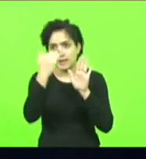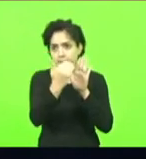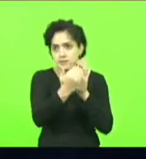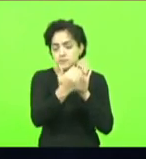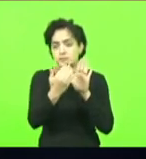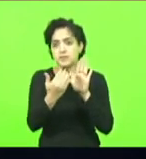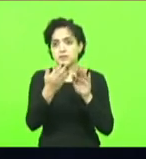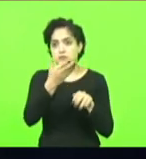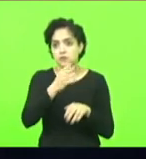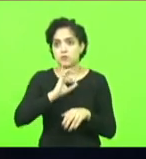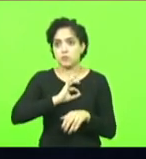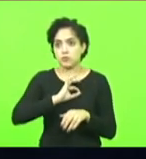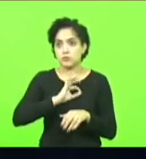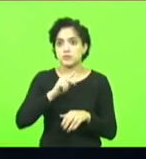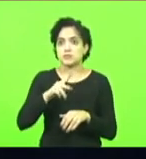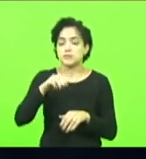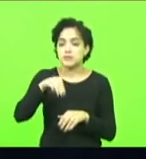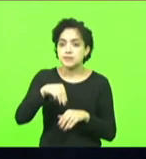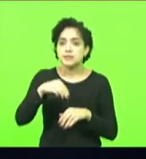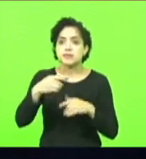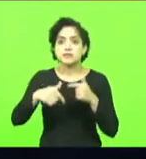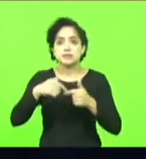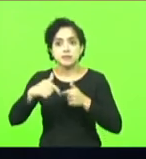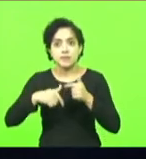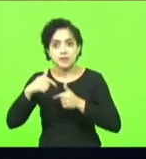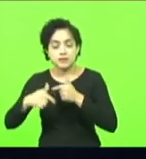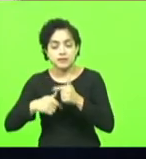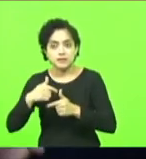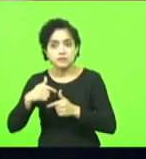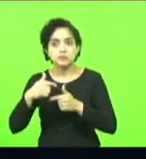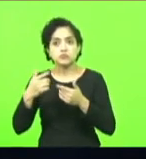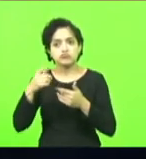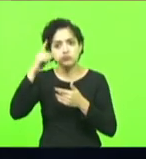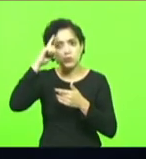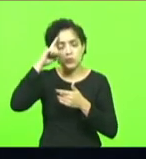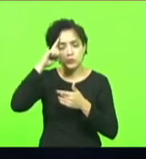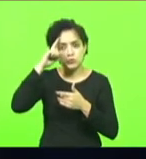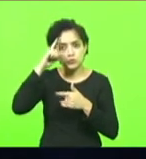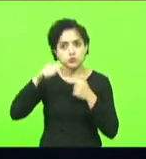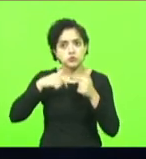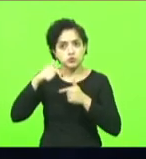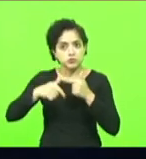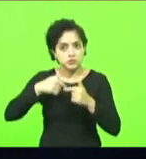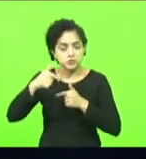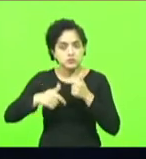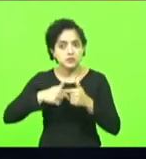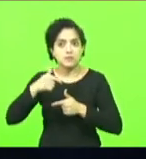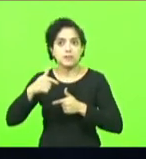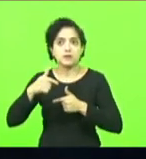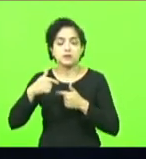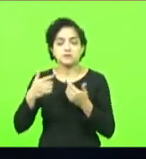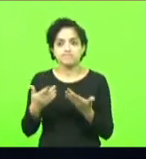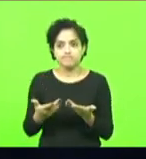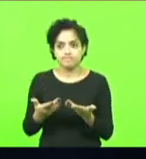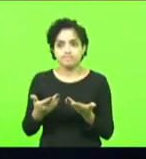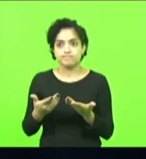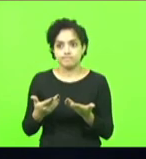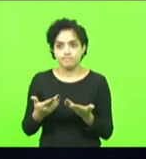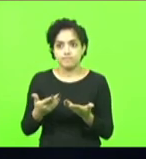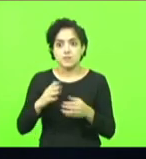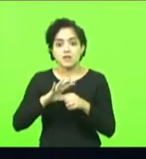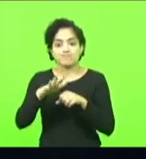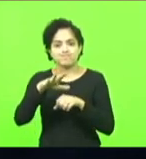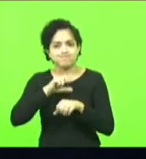policial militar que está na rua, respeitando quem está diariamente, sol, na chuva, no frio, que quem pegou Covid